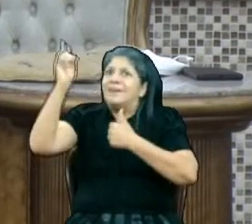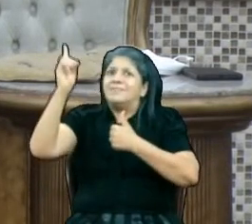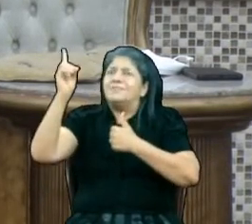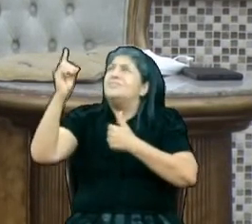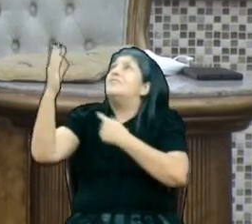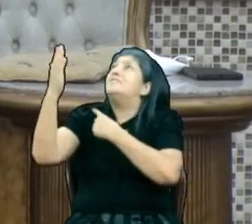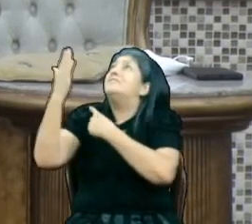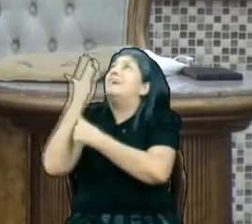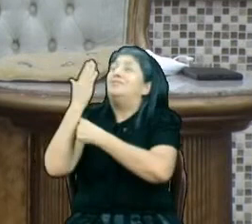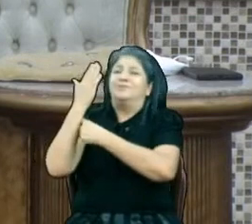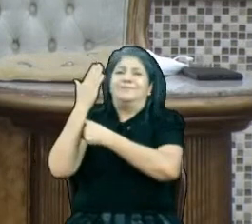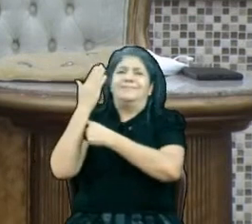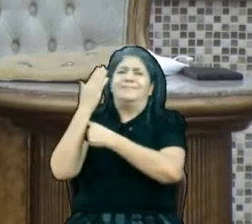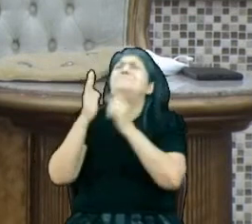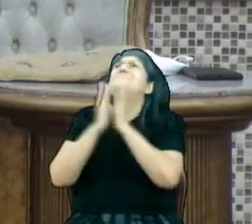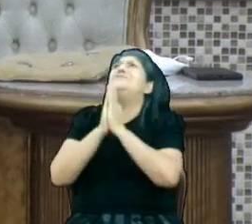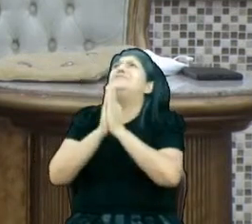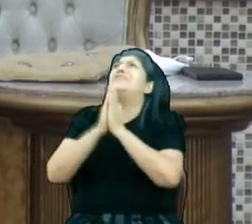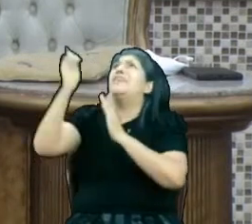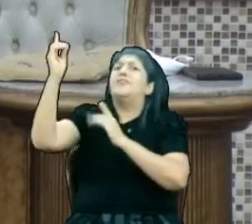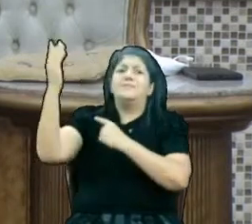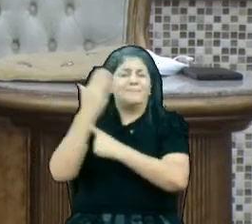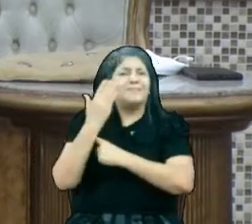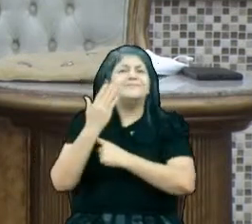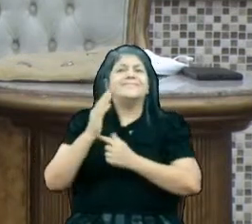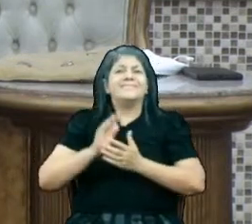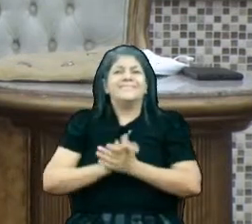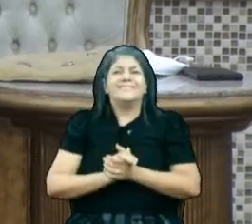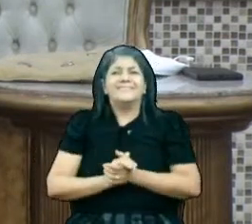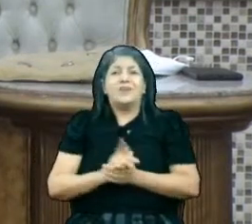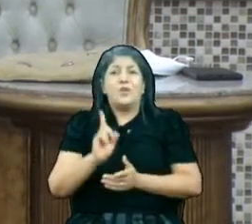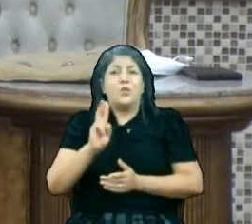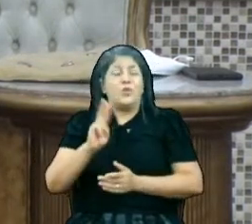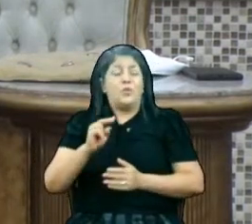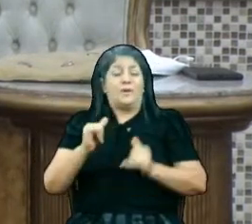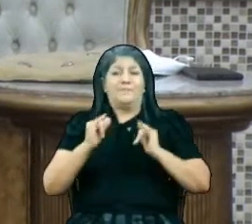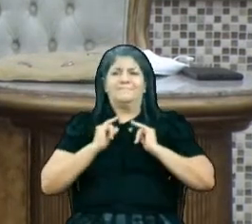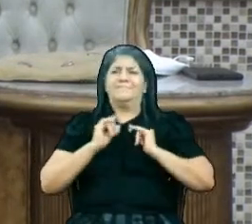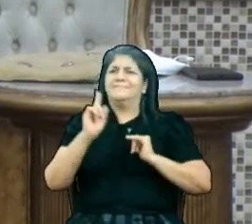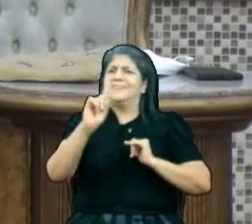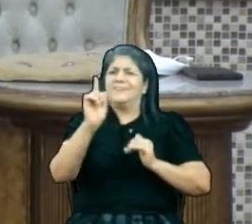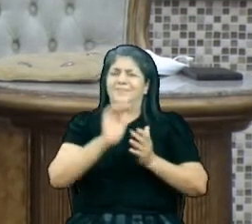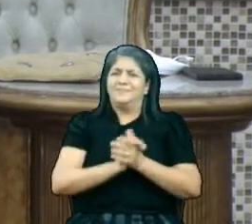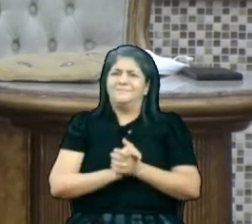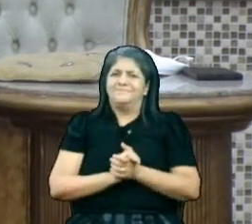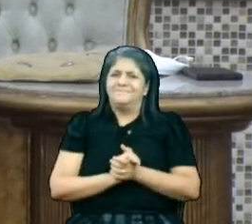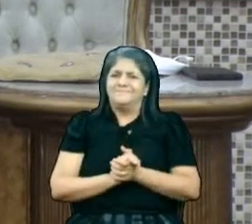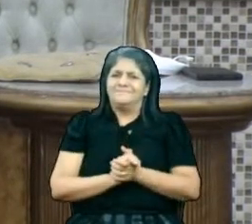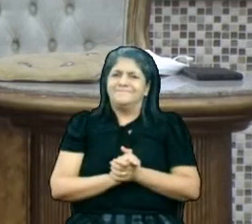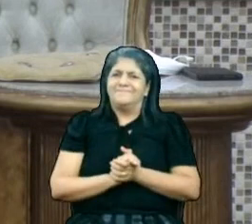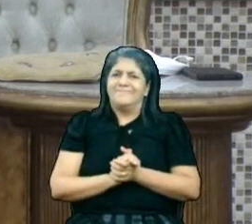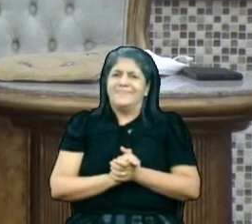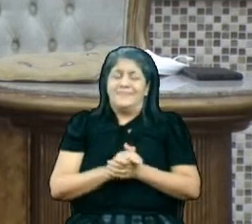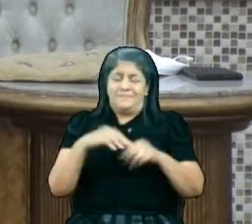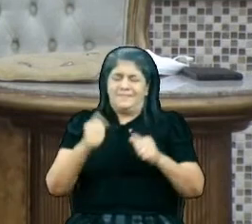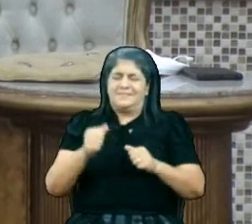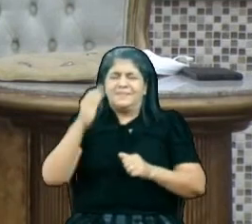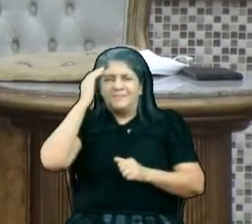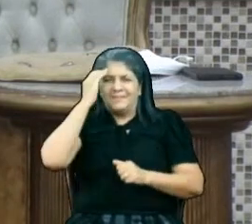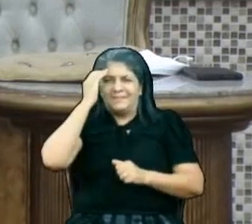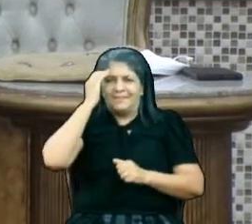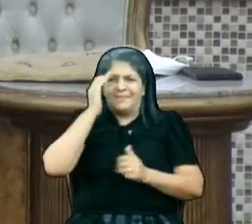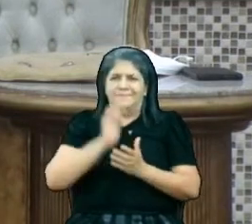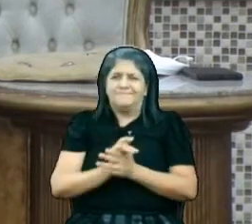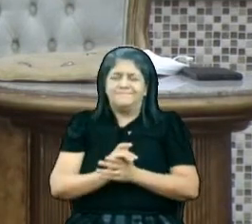isso na minha vida e na sua vida glória a Deus e o reavivamento não vem da terra ele vem dos céus